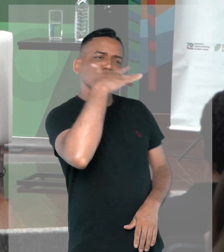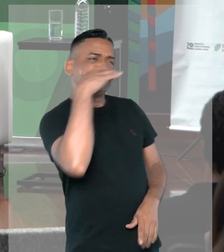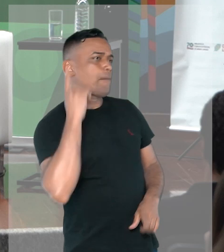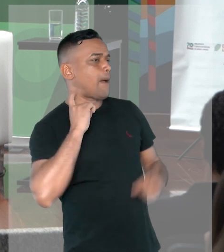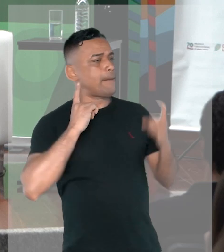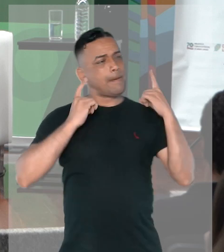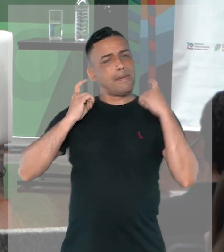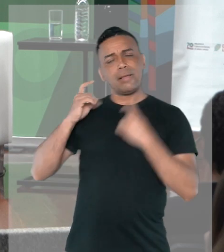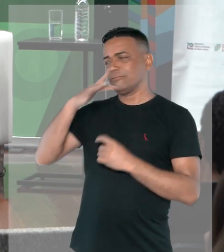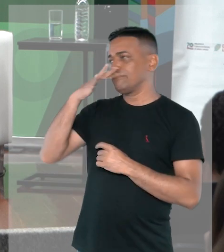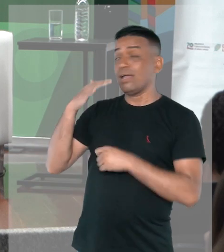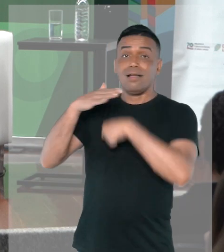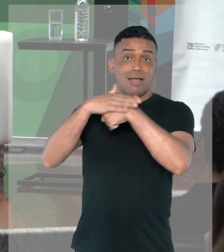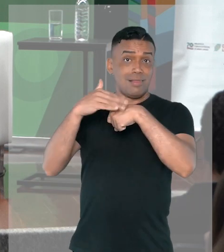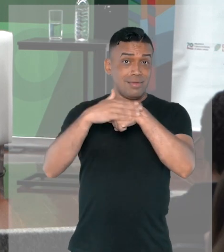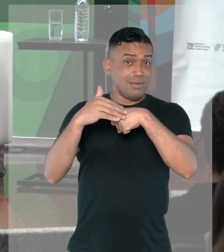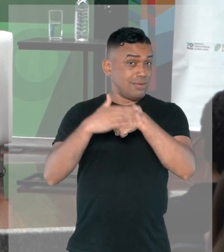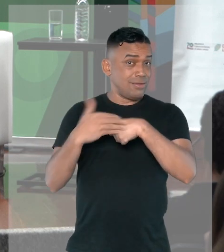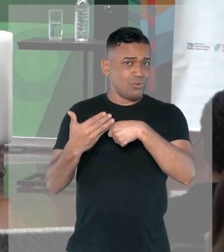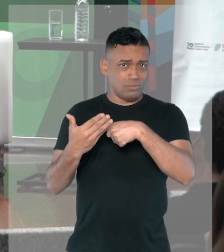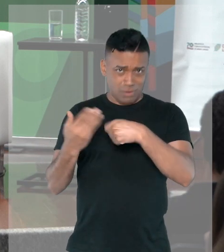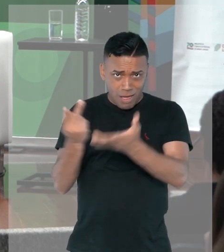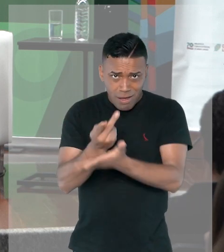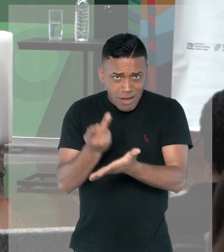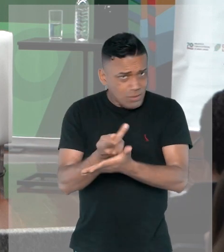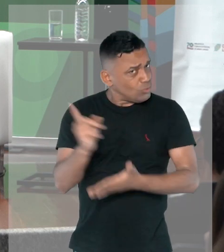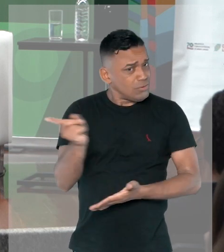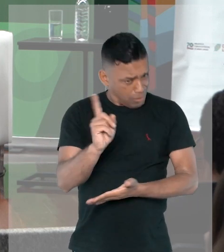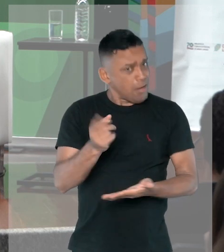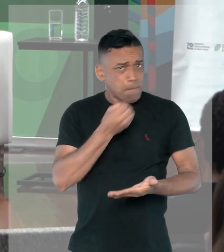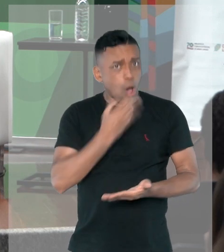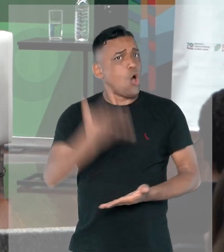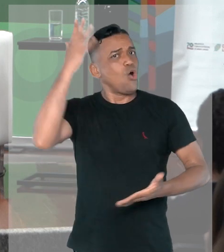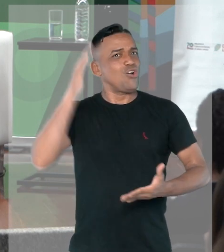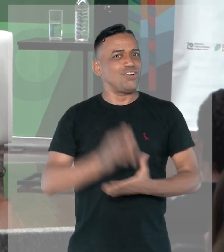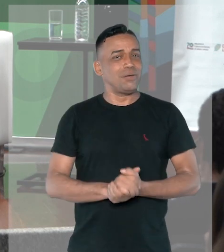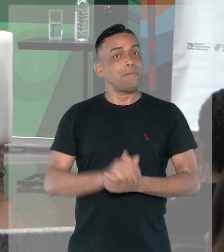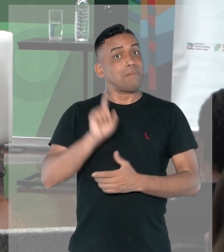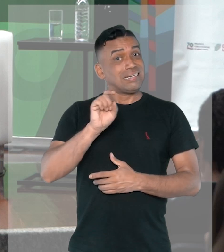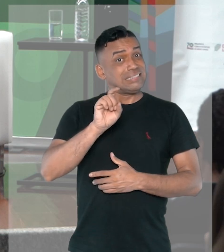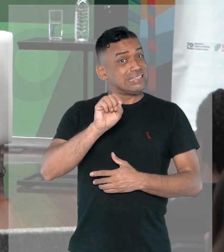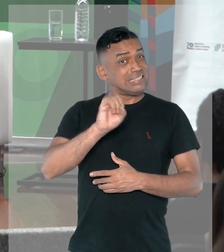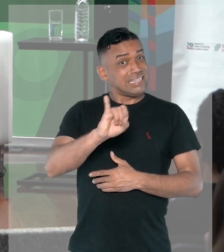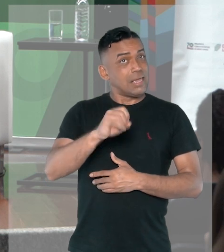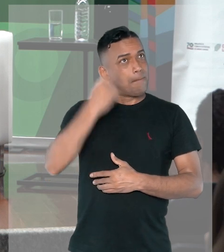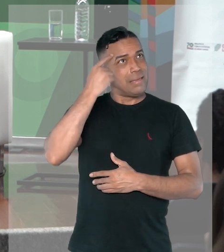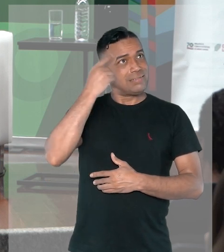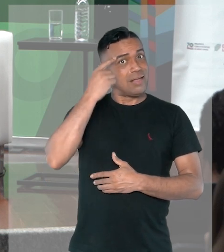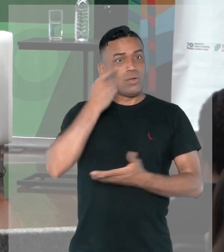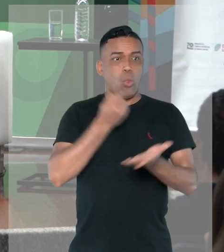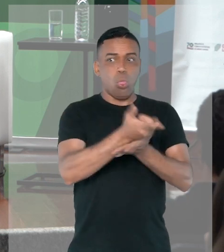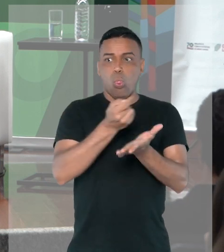cheirosinha, bonitinha, isso é bom. Ter carinho, ter afeto, nada disso é errado, é benéfico. Mas se eu só for pensar só que eu quero